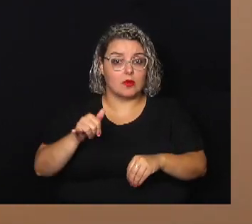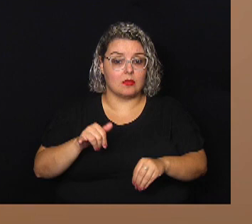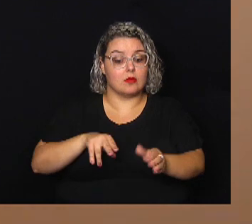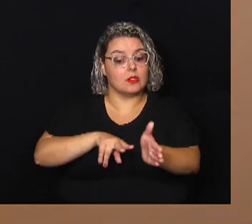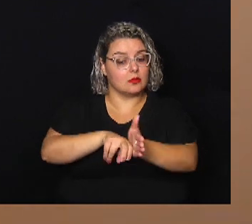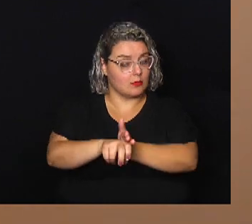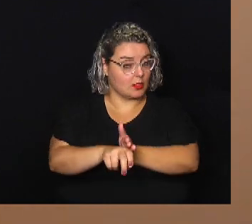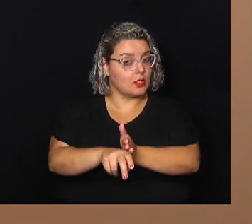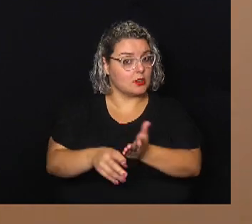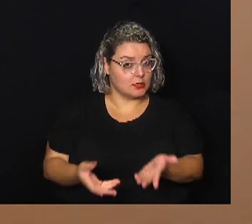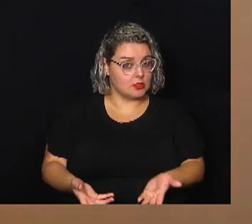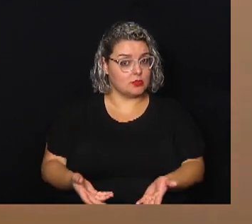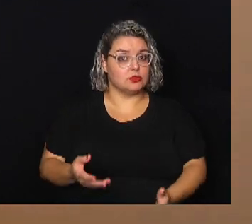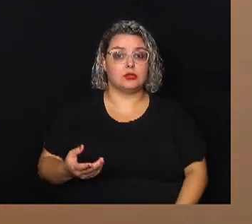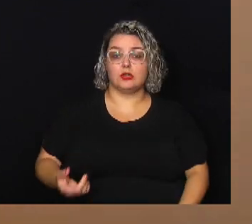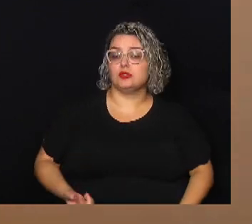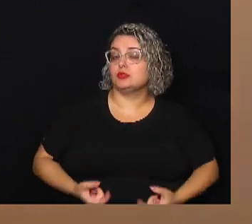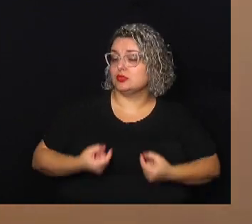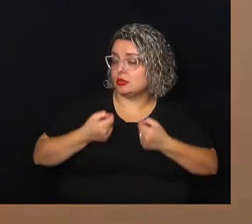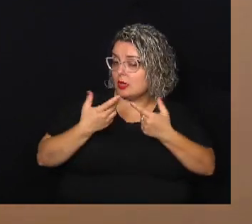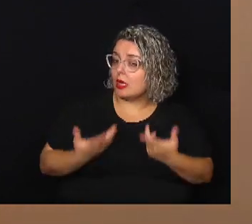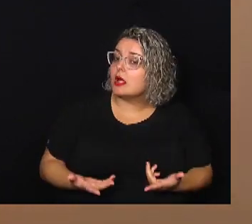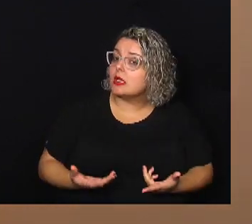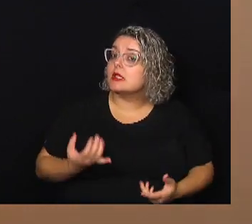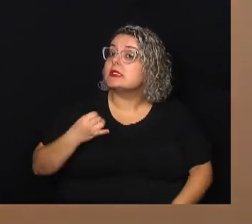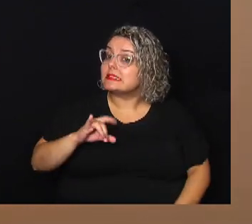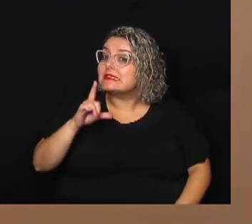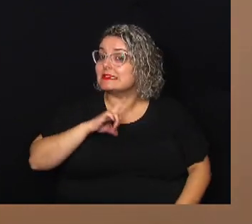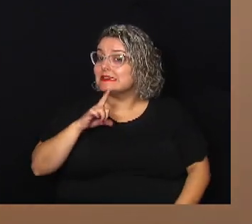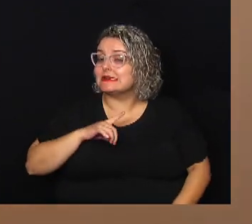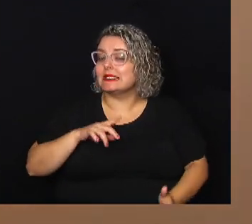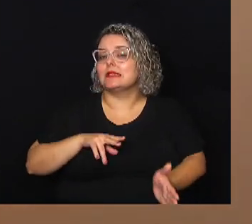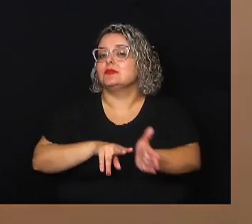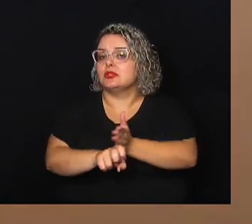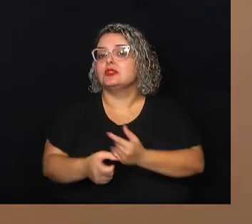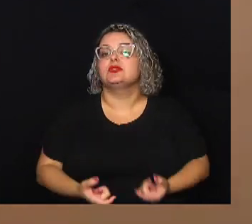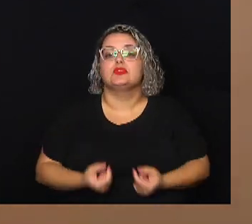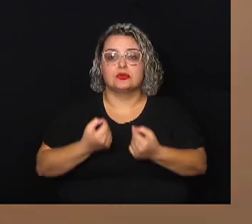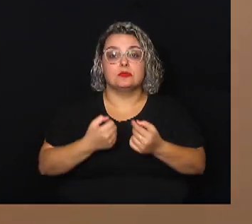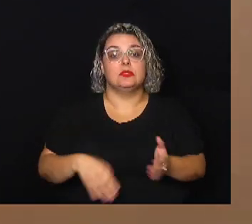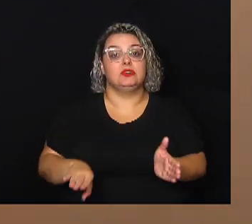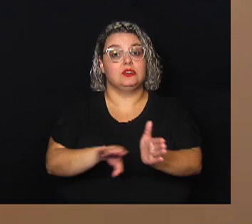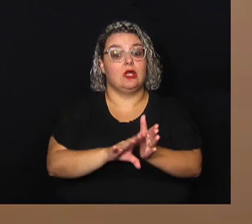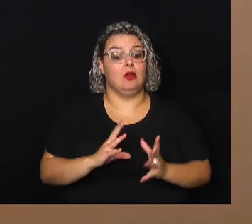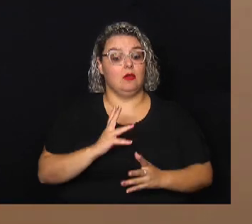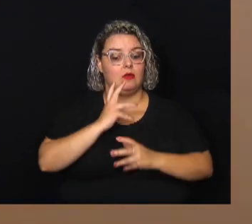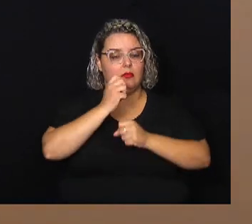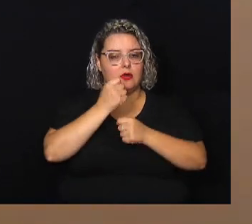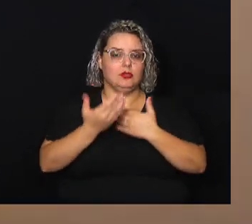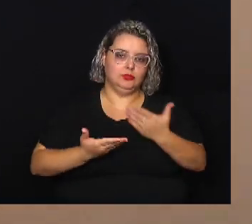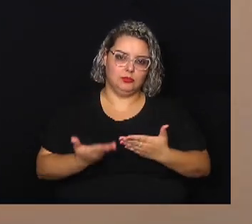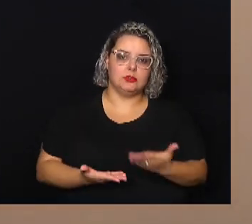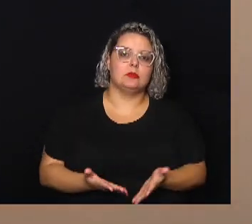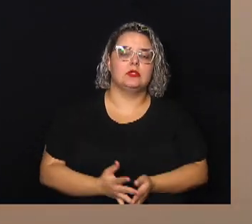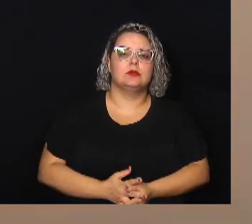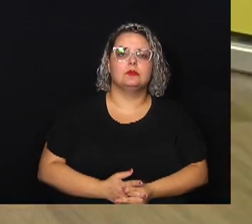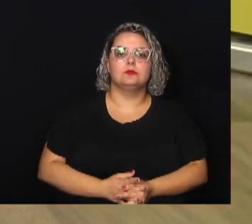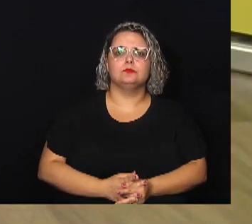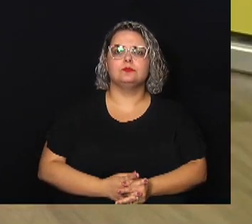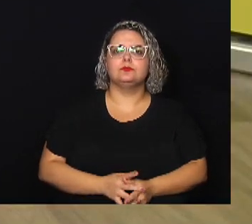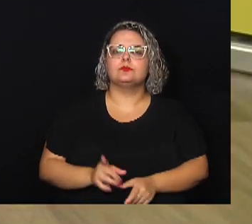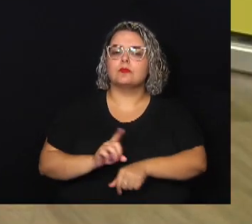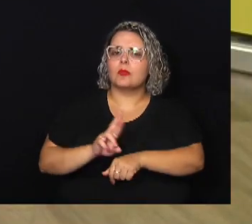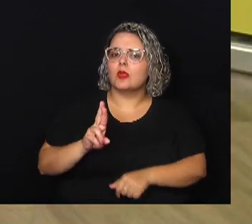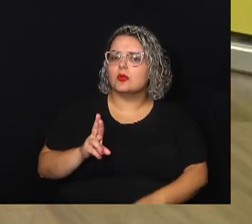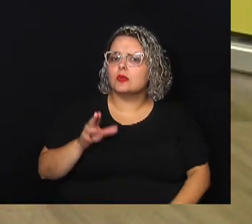oncológico, e caso você venha a ter esse diagnóstico oncológico, você chega muito mais forte para o seu tratamento. Doutor, agora